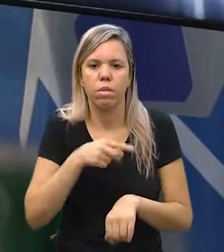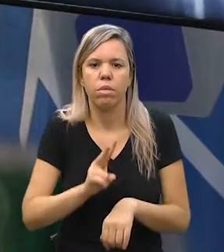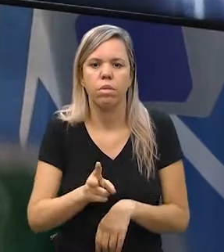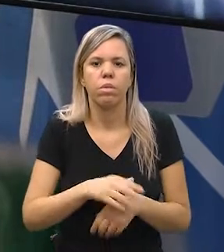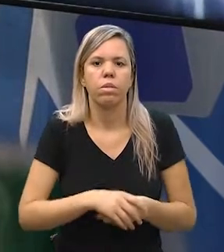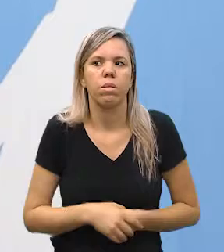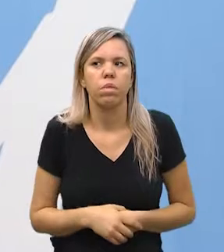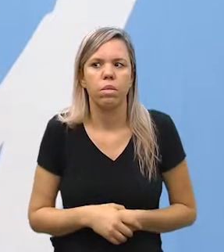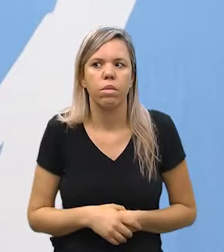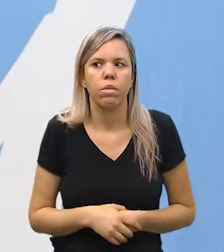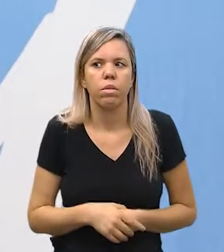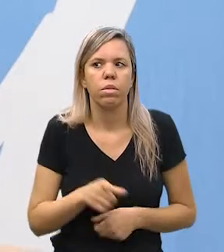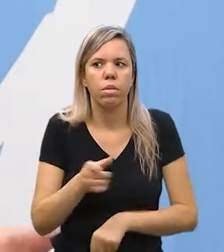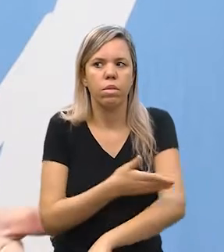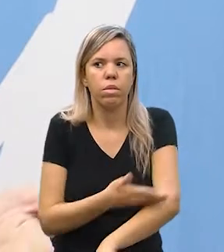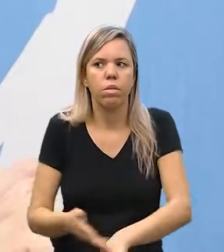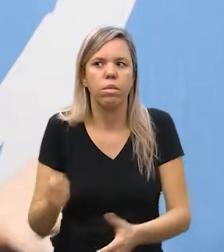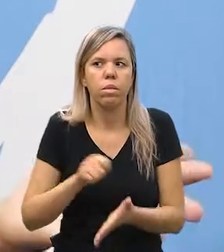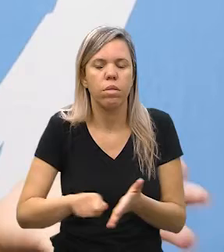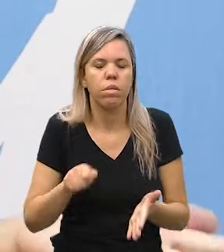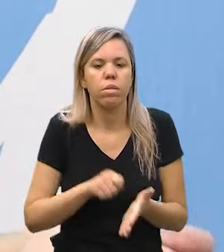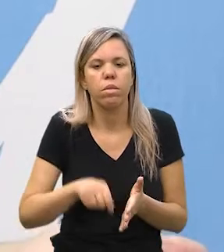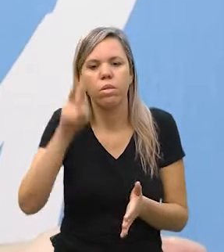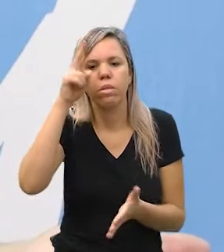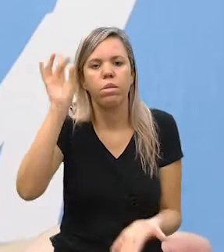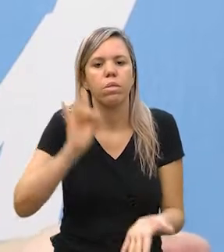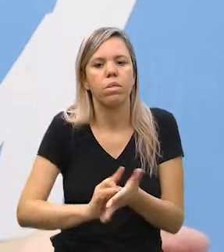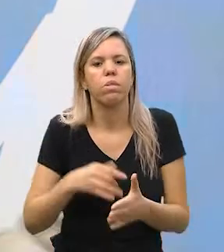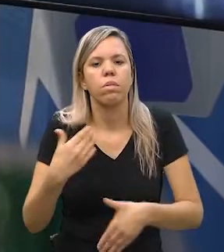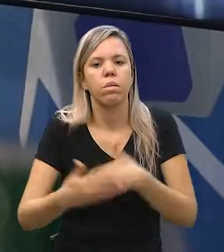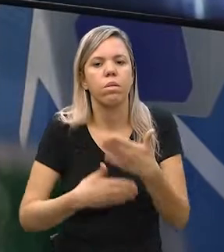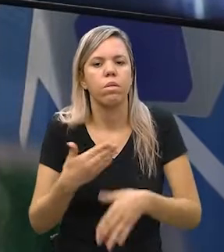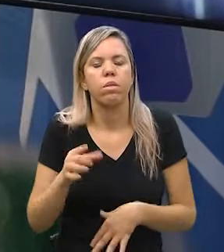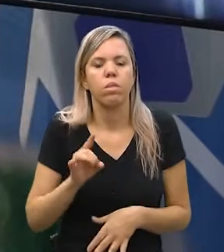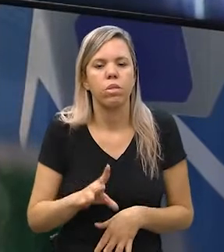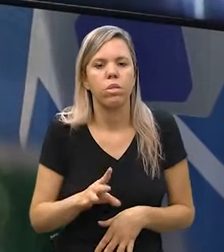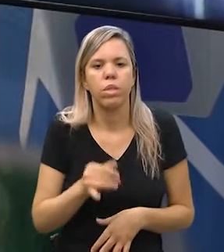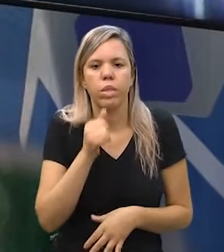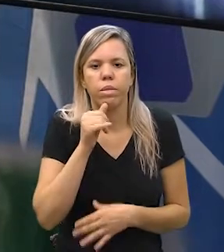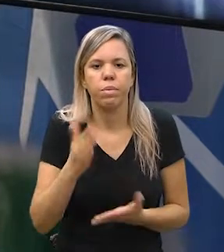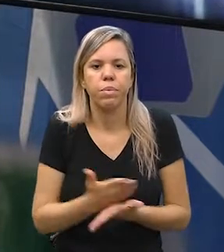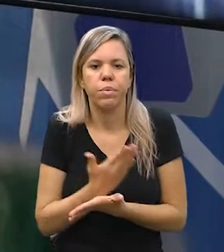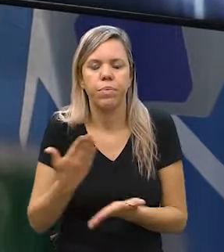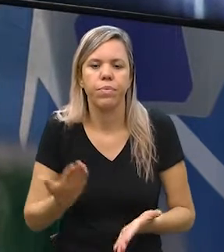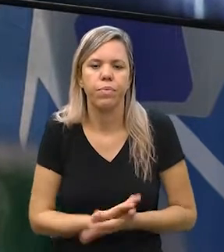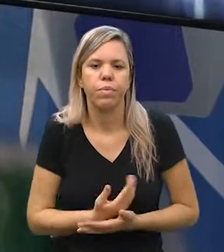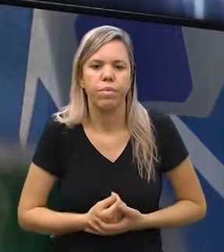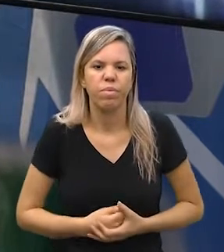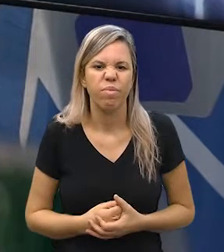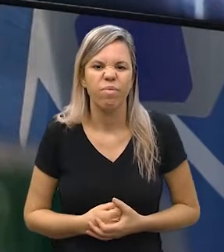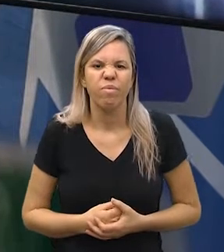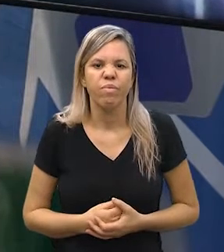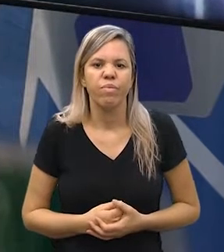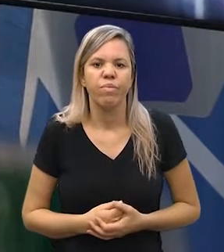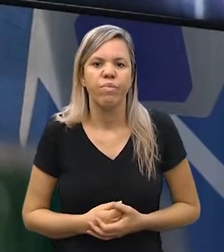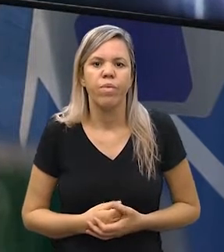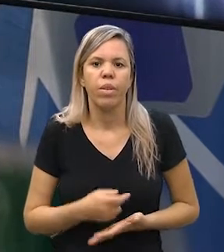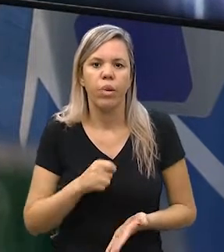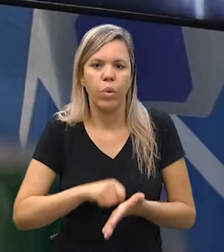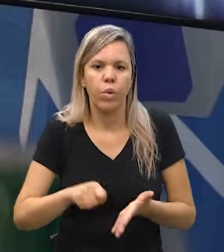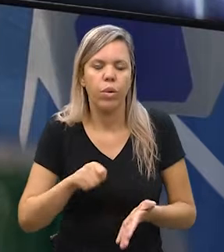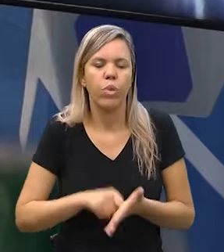inteiro. E você está acostumado a escrever histórias reais do cotidiano, só que no caso do livro, você tratou de